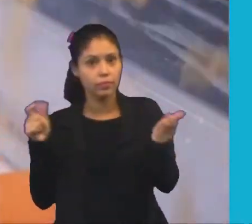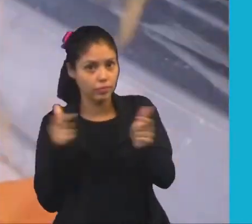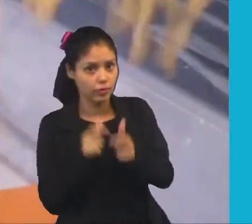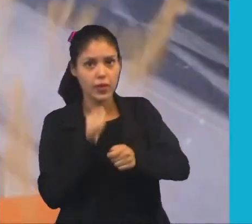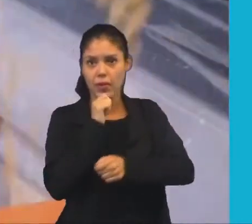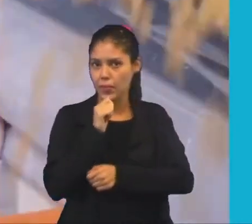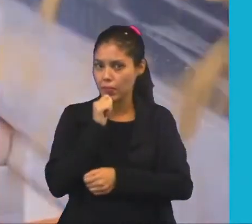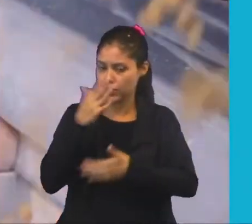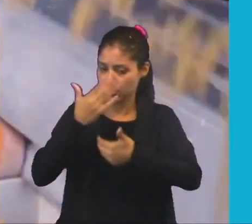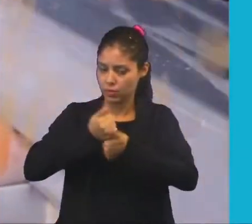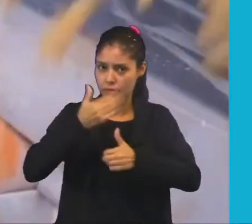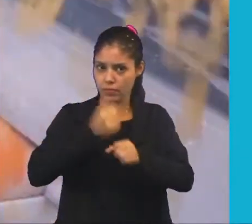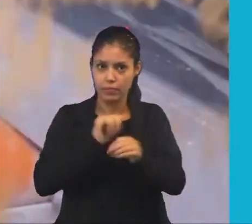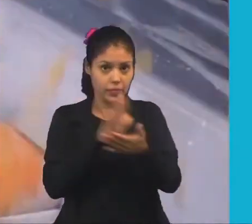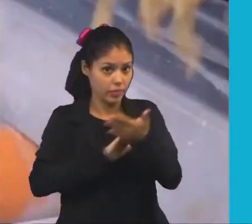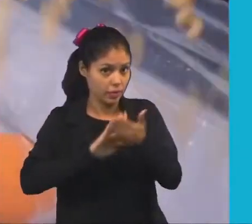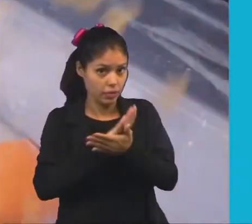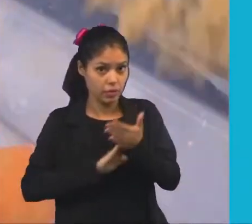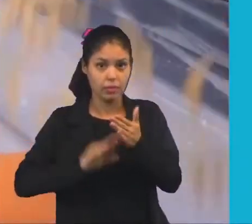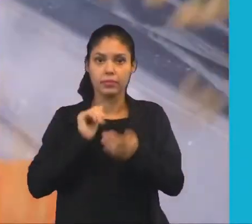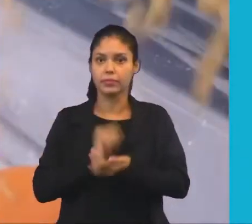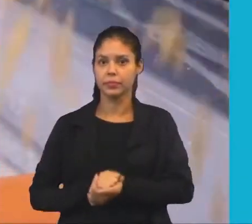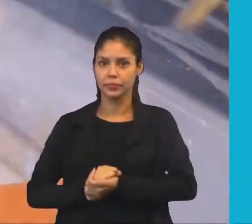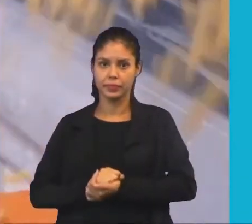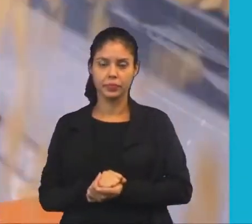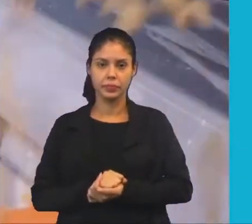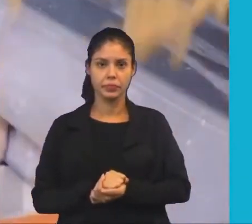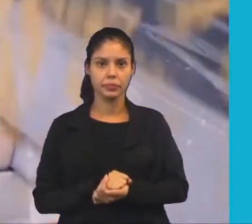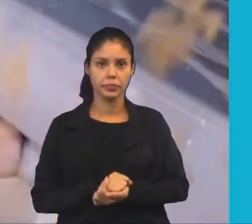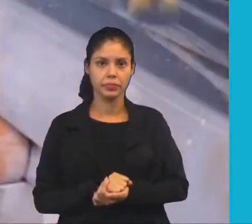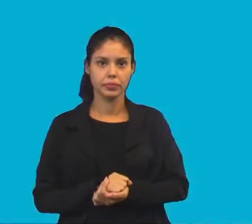não adicionam nada em sua composição.